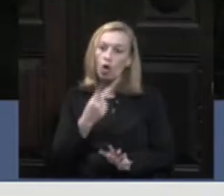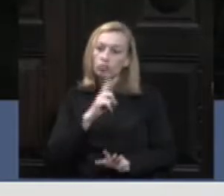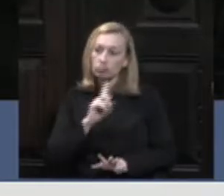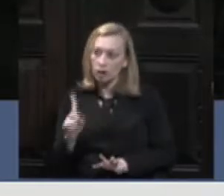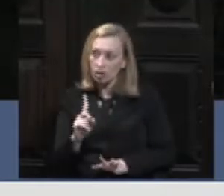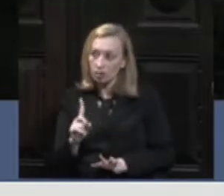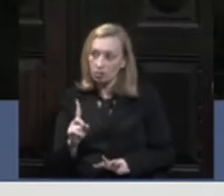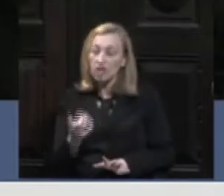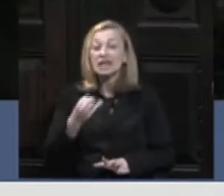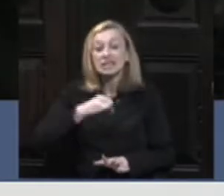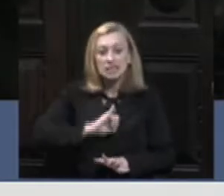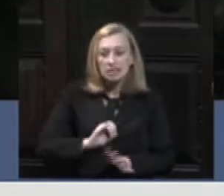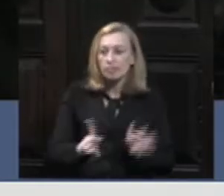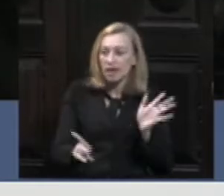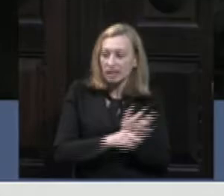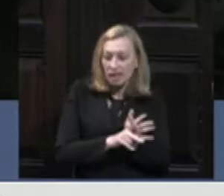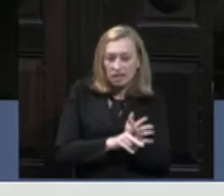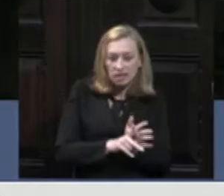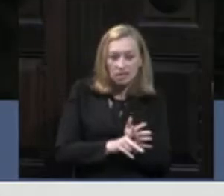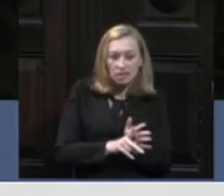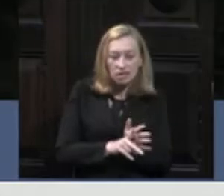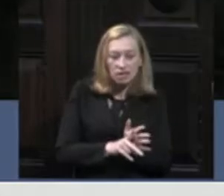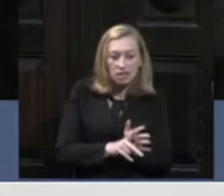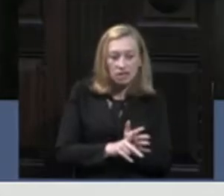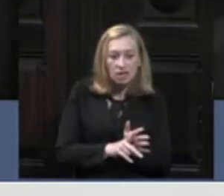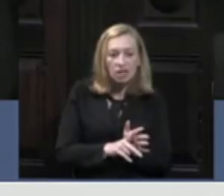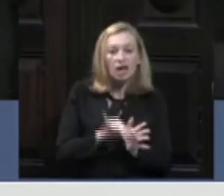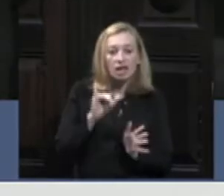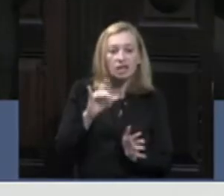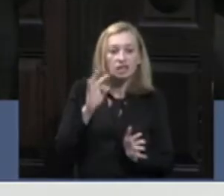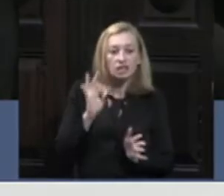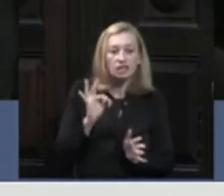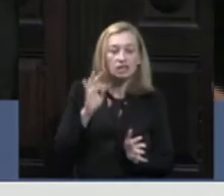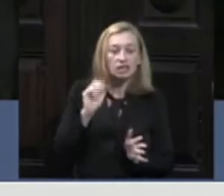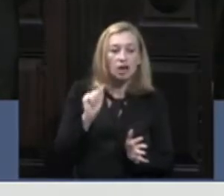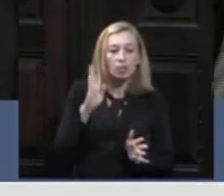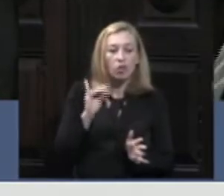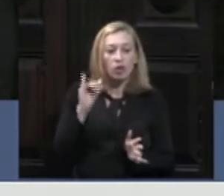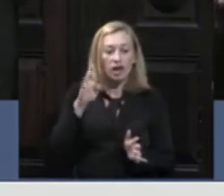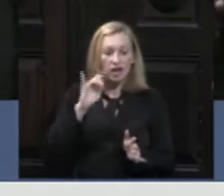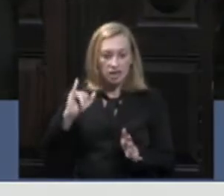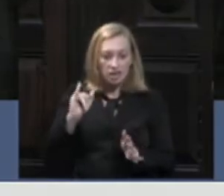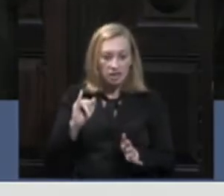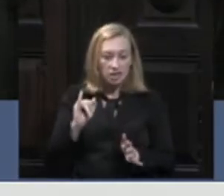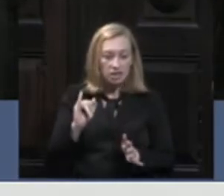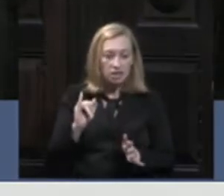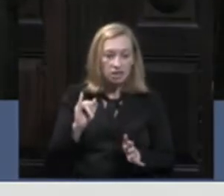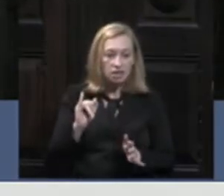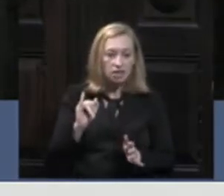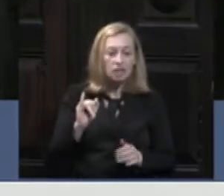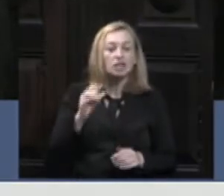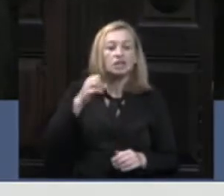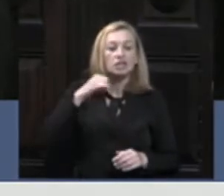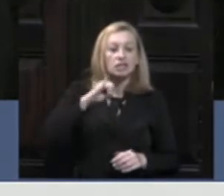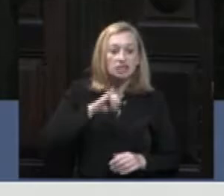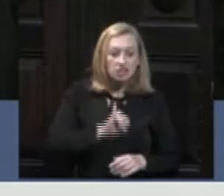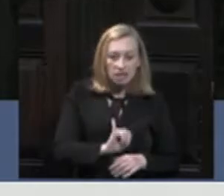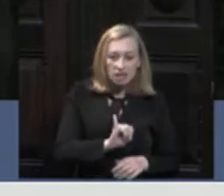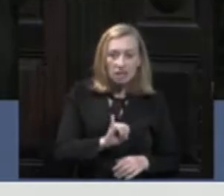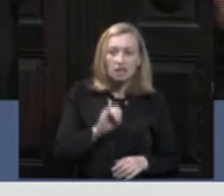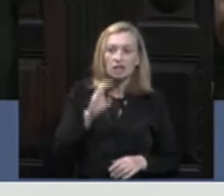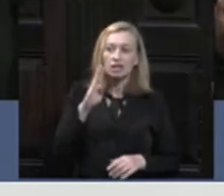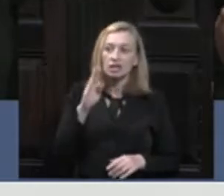ao distrito, se pertence a Itaboraí, e se